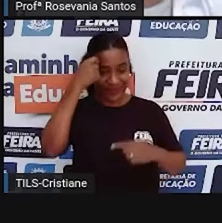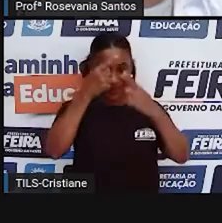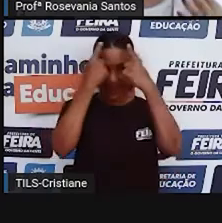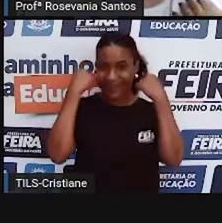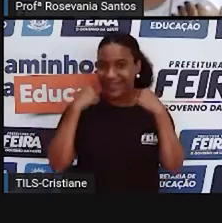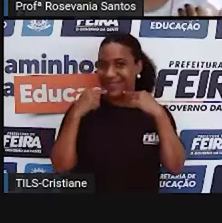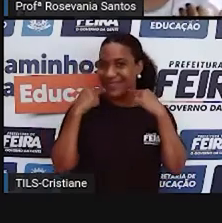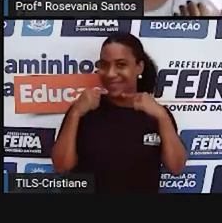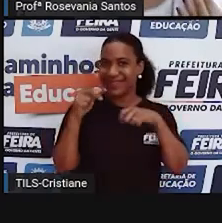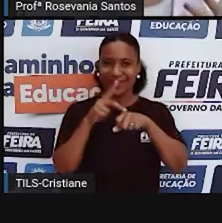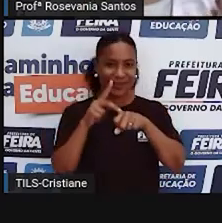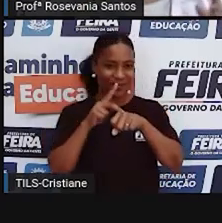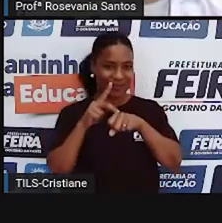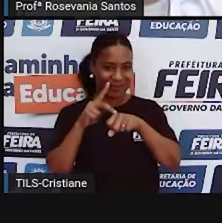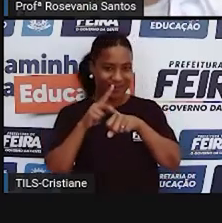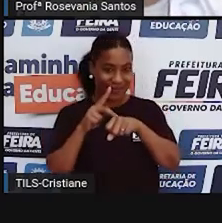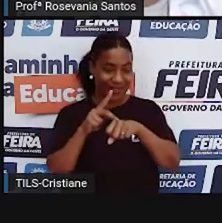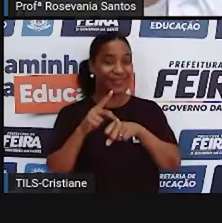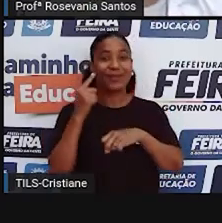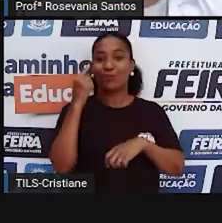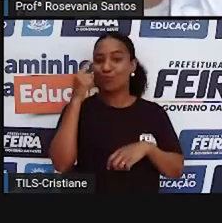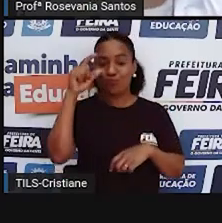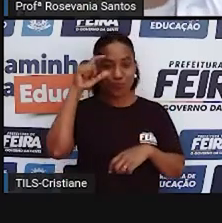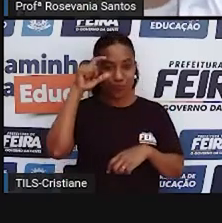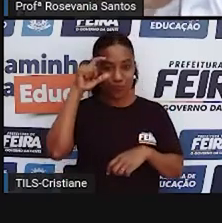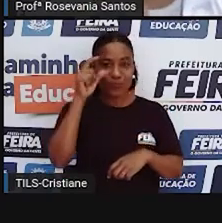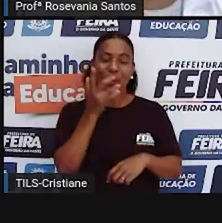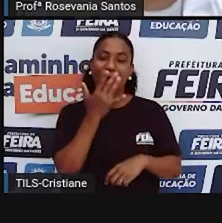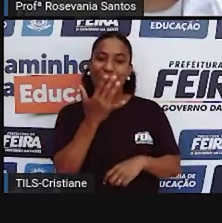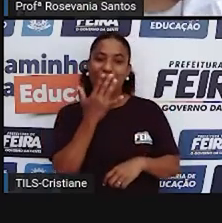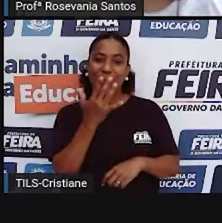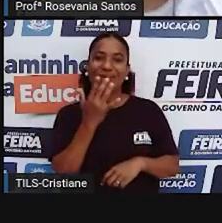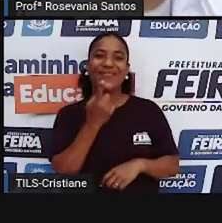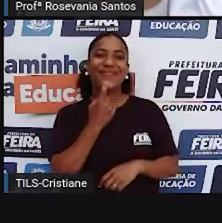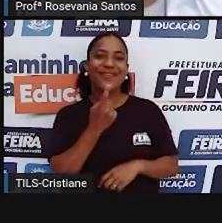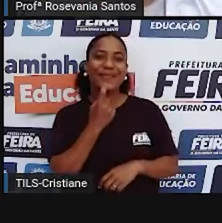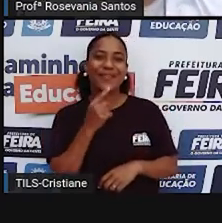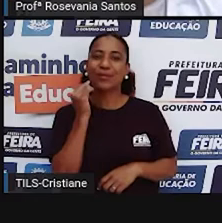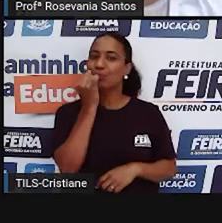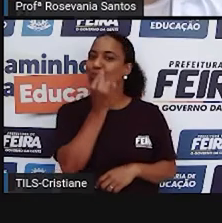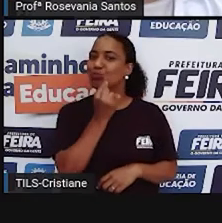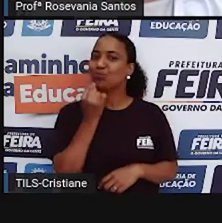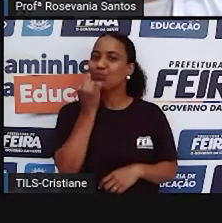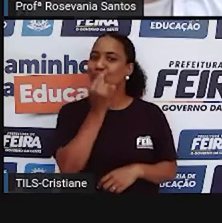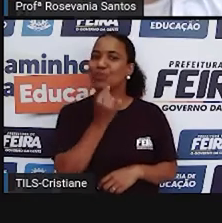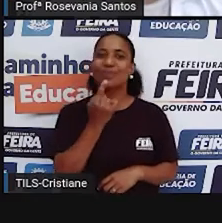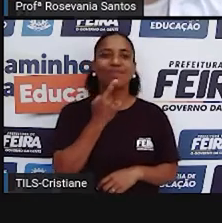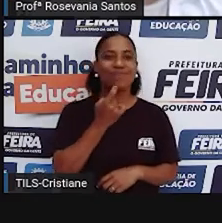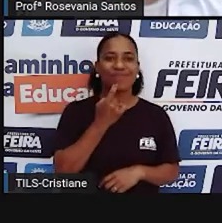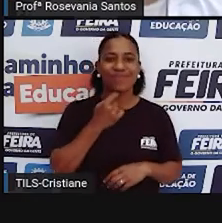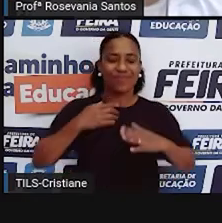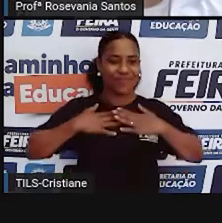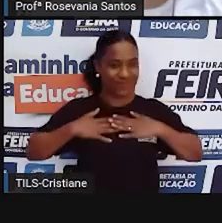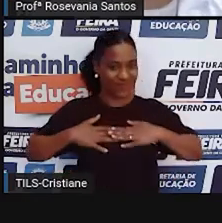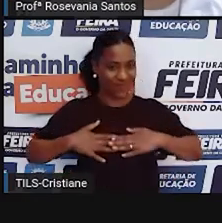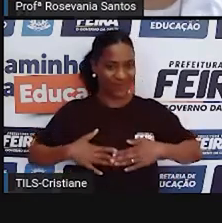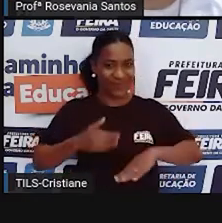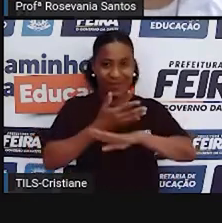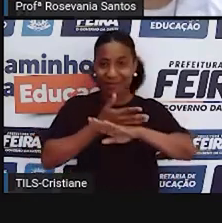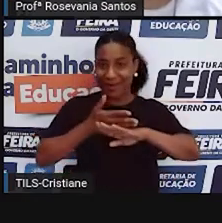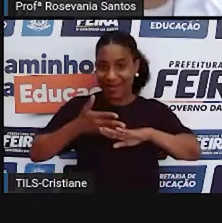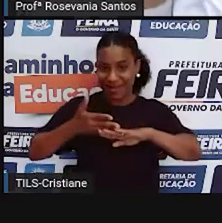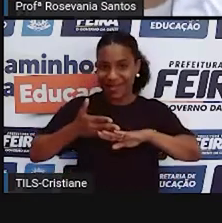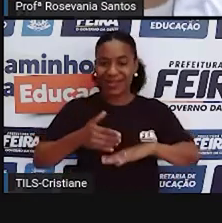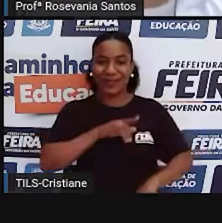negros na altura do ombro, uso um óculos vermelho, estou usando também um batomzinho vermelho, uma camiseta branca